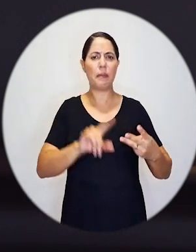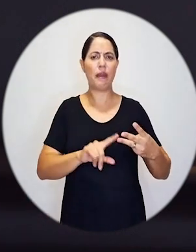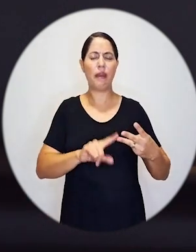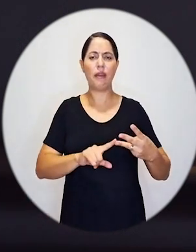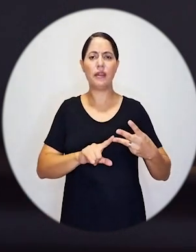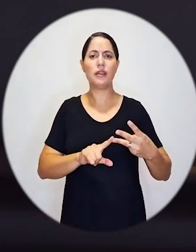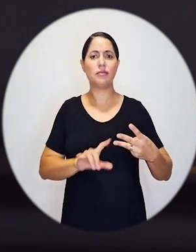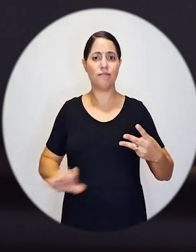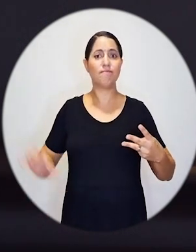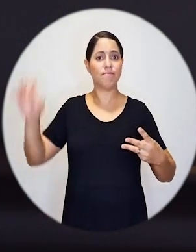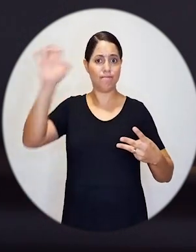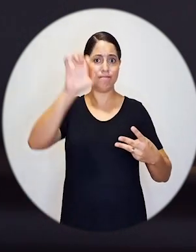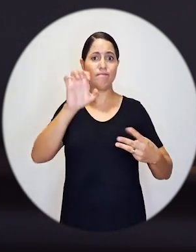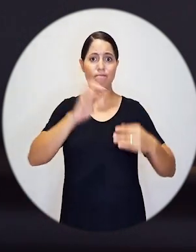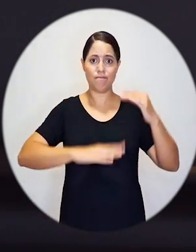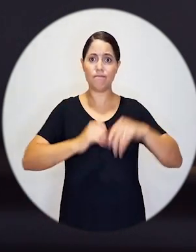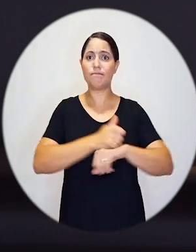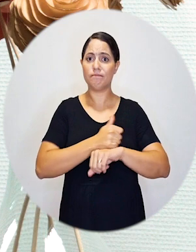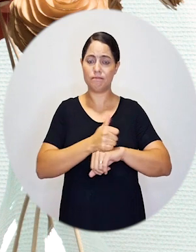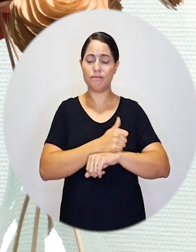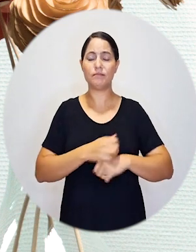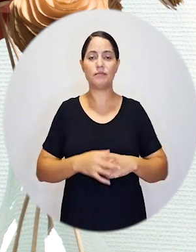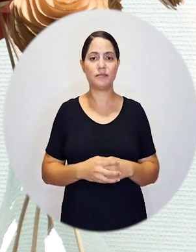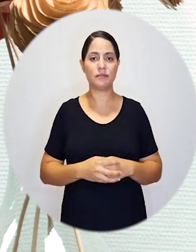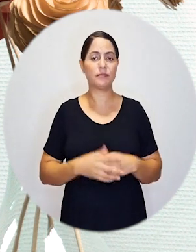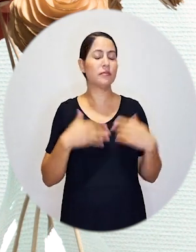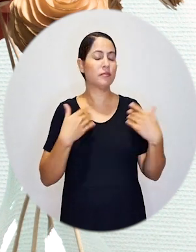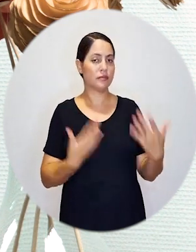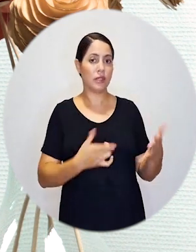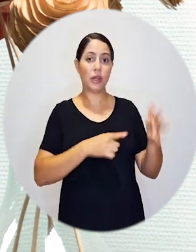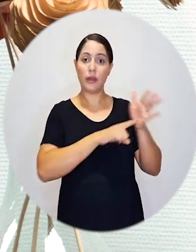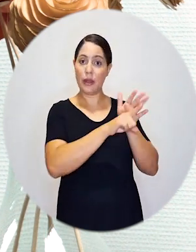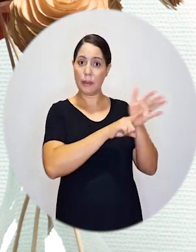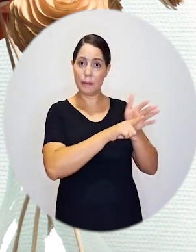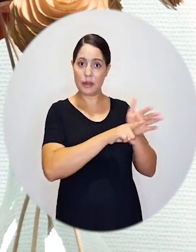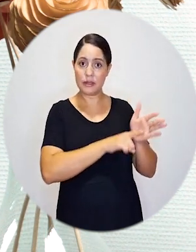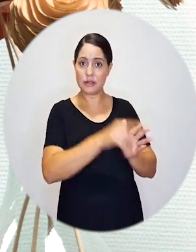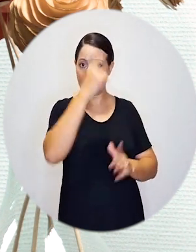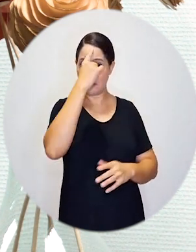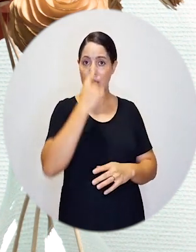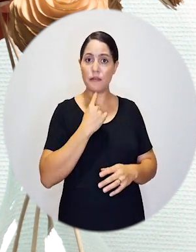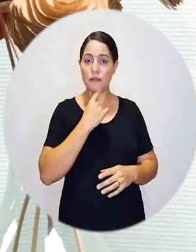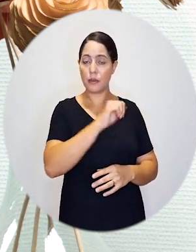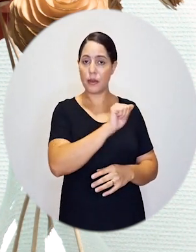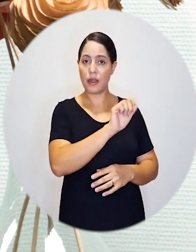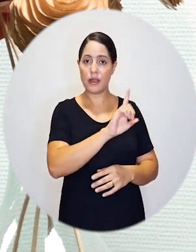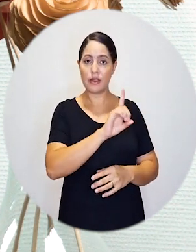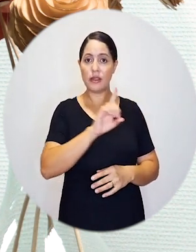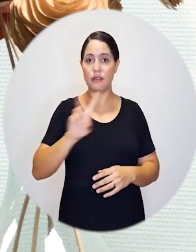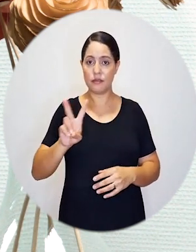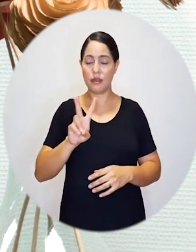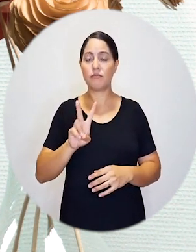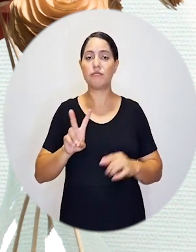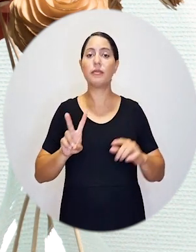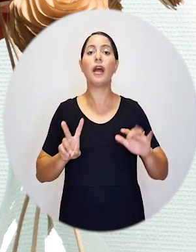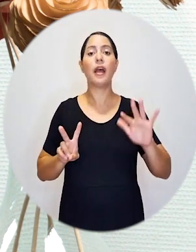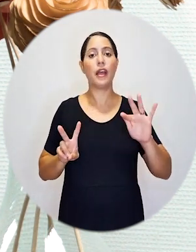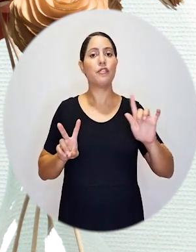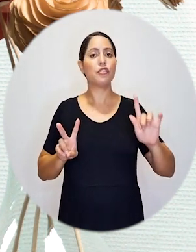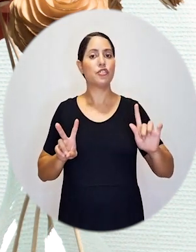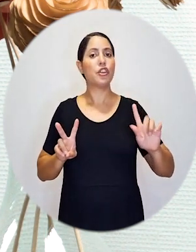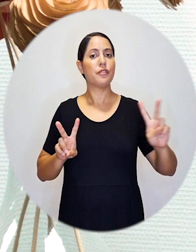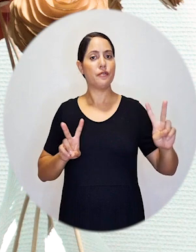e regionalidades do exercício profissional. A pesquisa Perfil ADV, realizada pela OAB com a